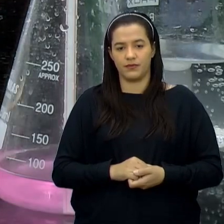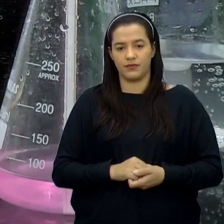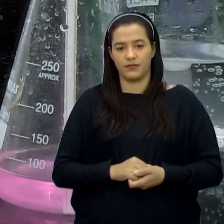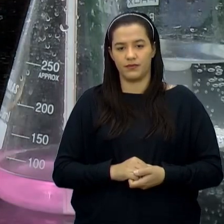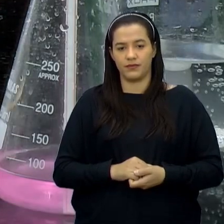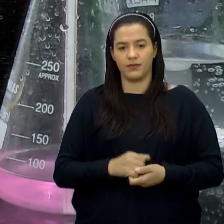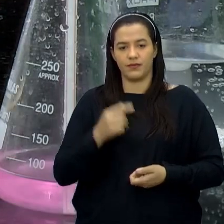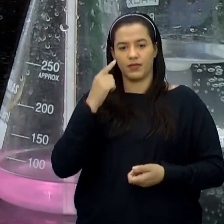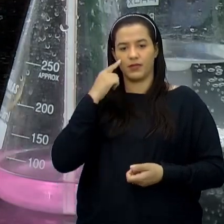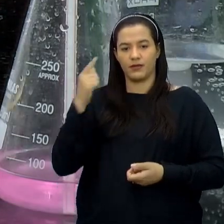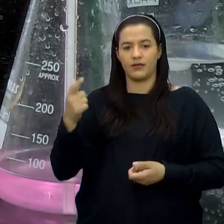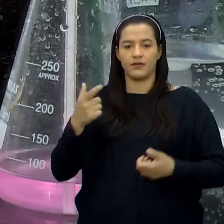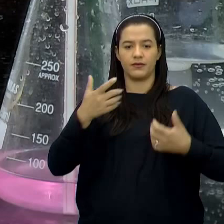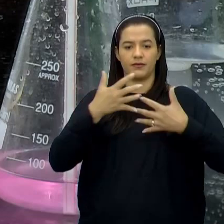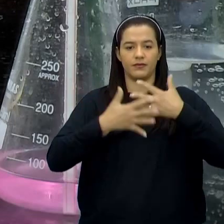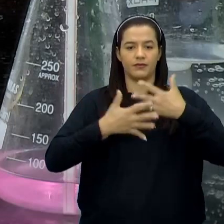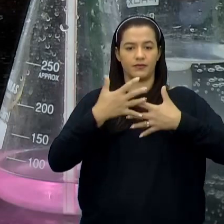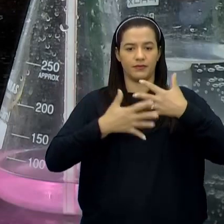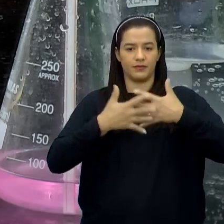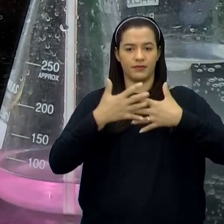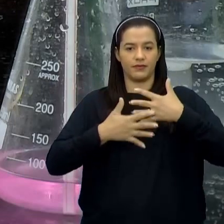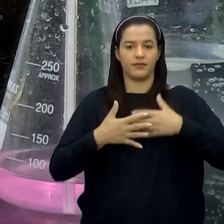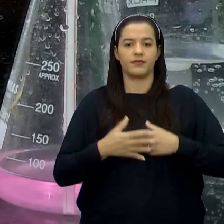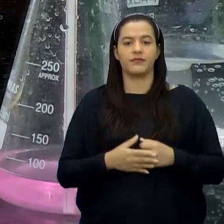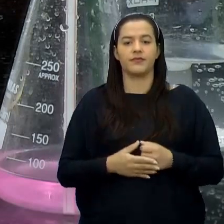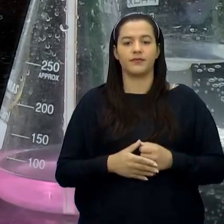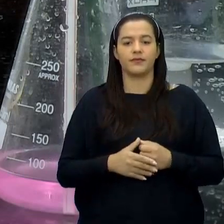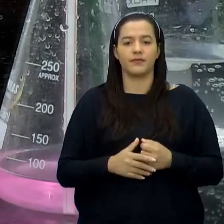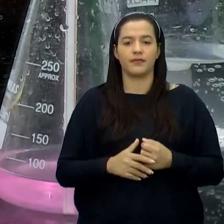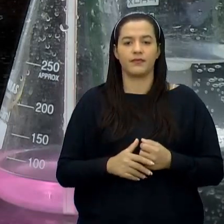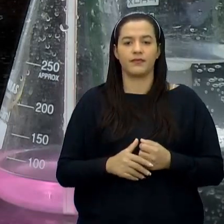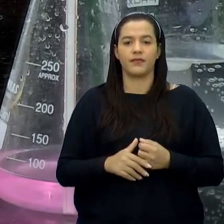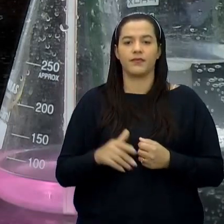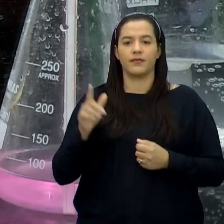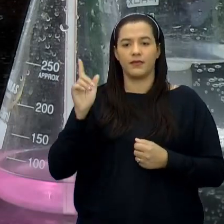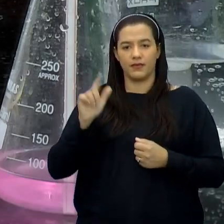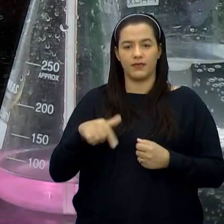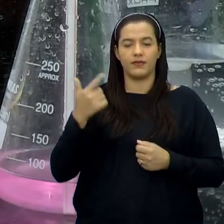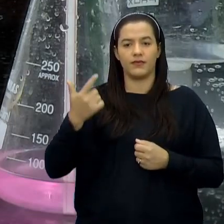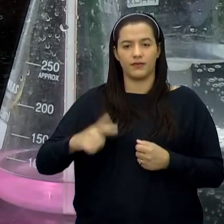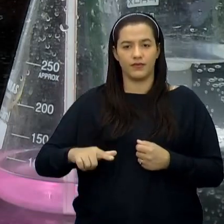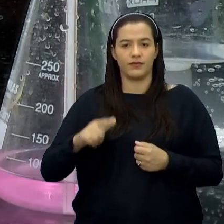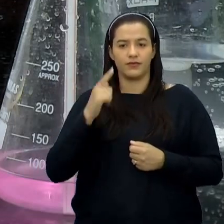Aí vai ficar transparente a minha solução. Aí eu venho com bicarbonato.